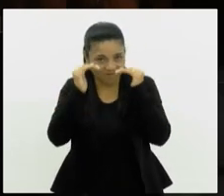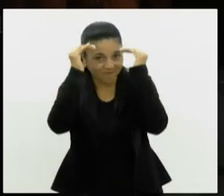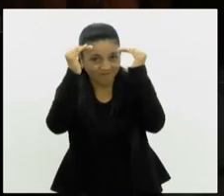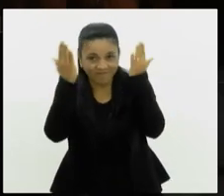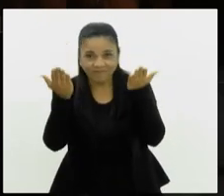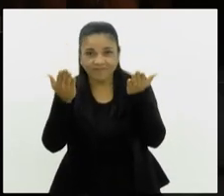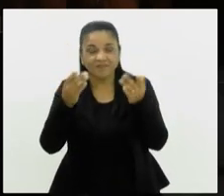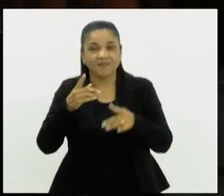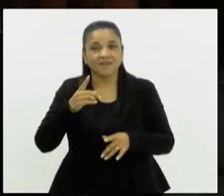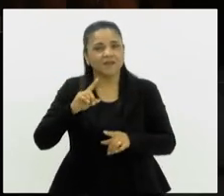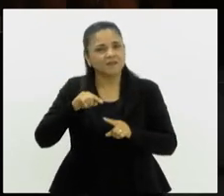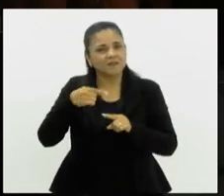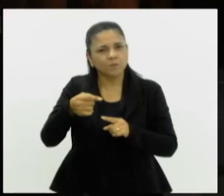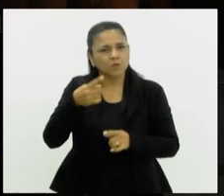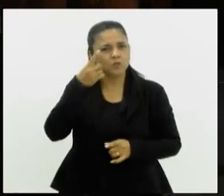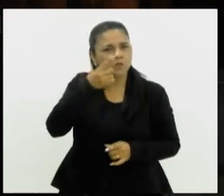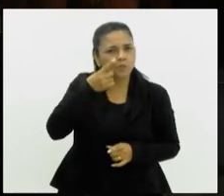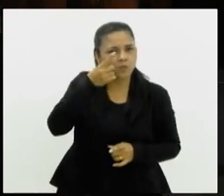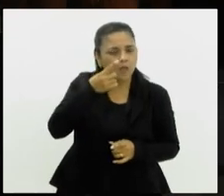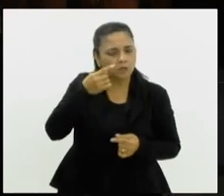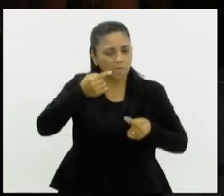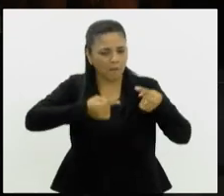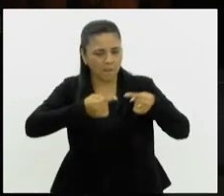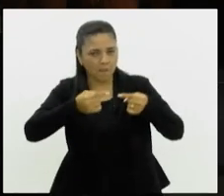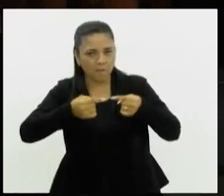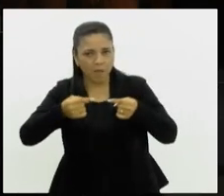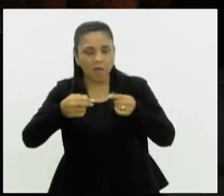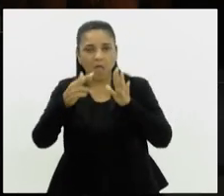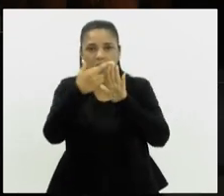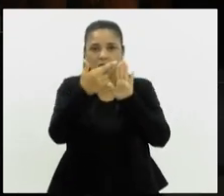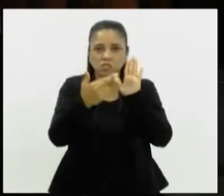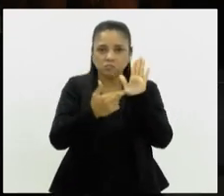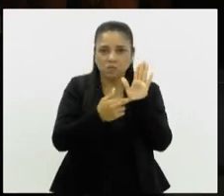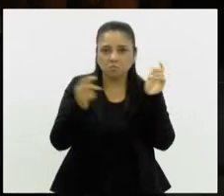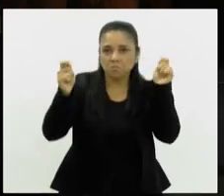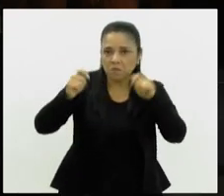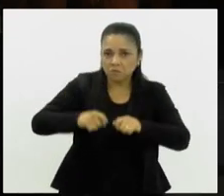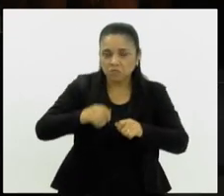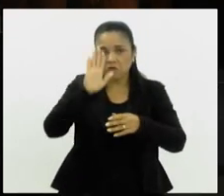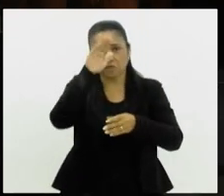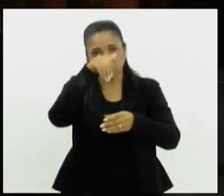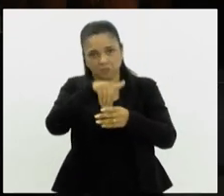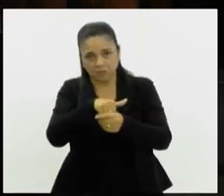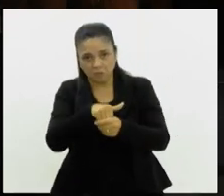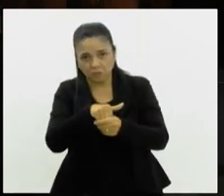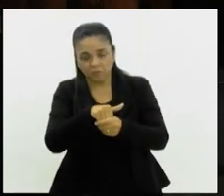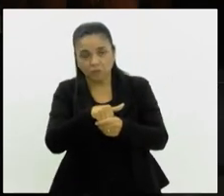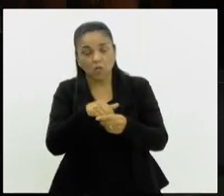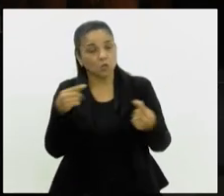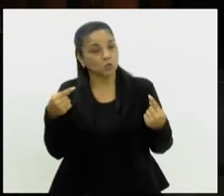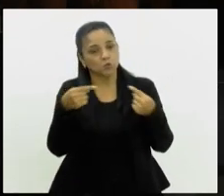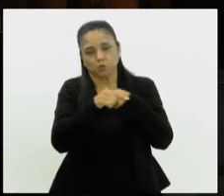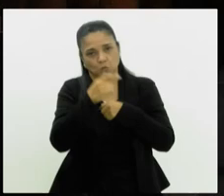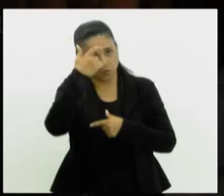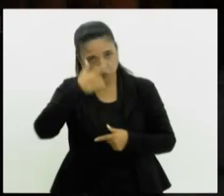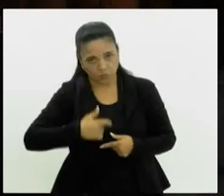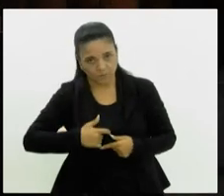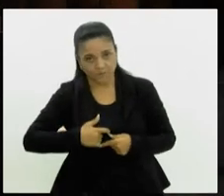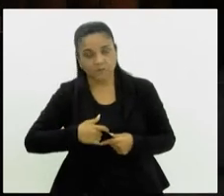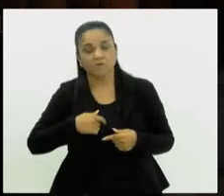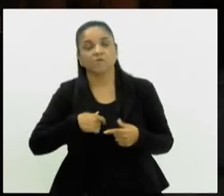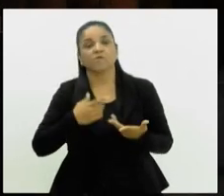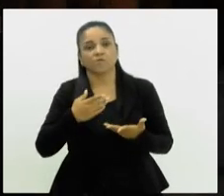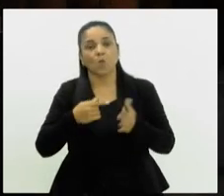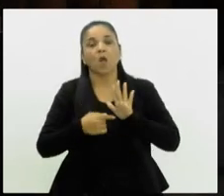Depois, o deputado começou a argumentar que regimentos permitiriam que uma votação daquele tipo fosse feita. Discordo, vou apresentar